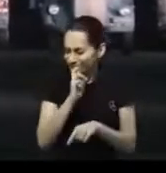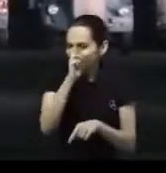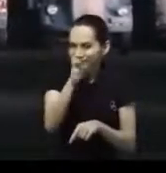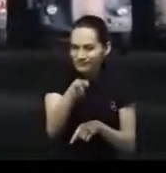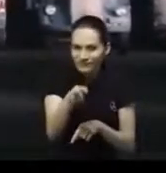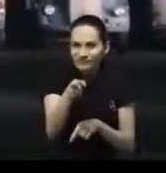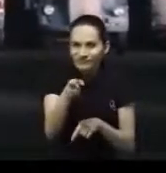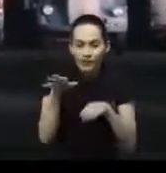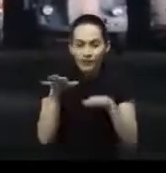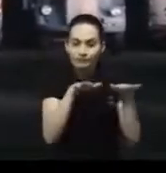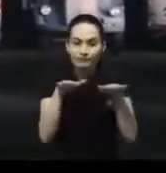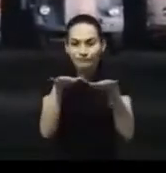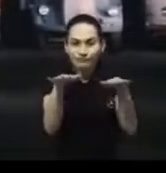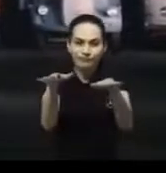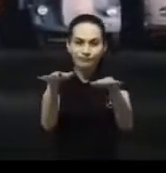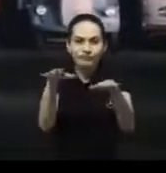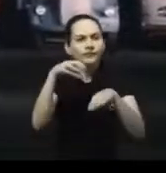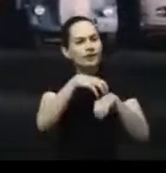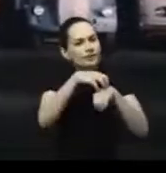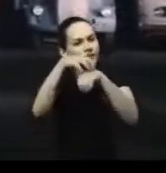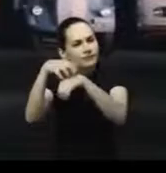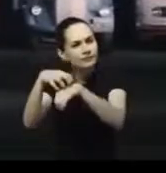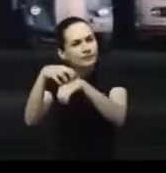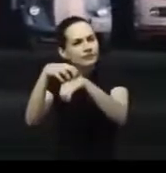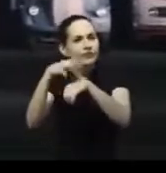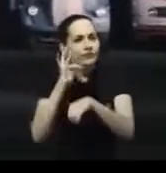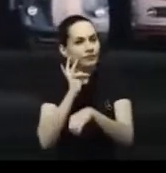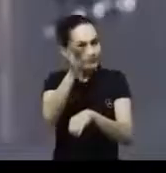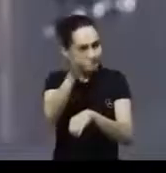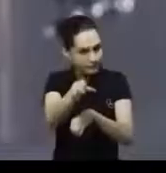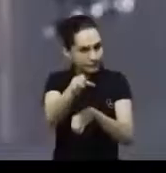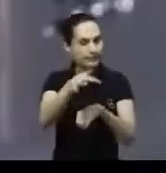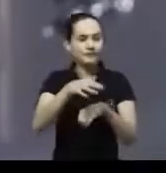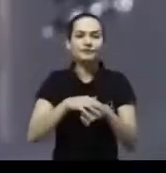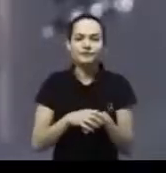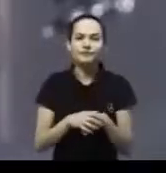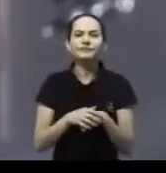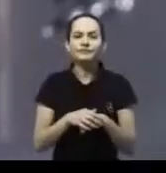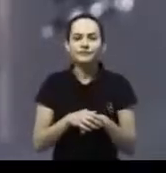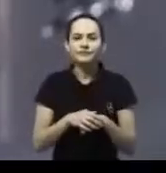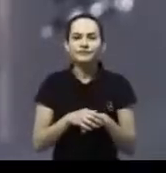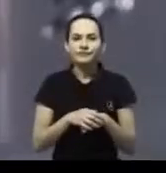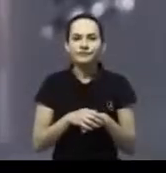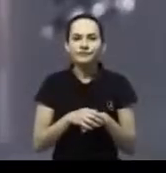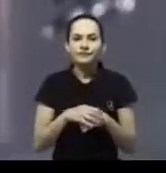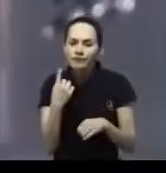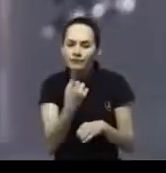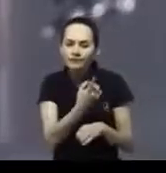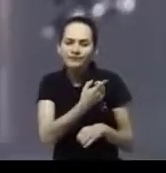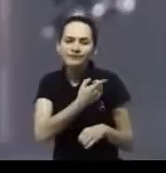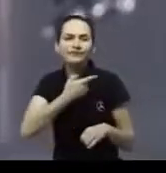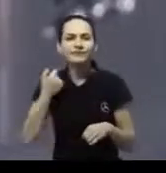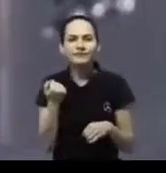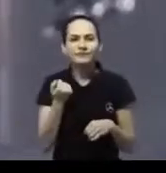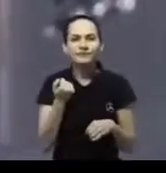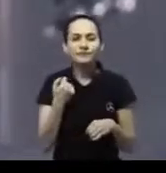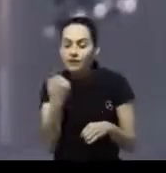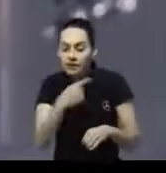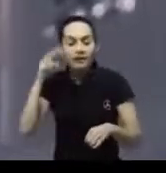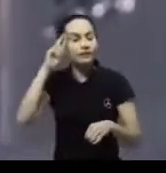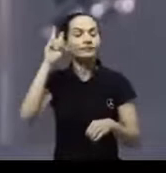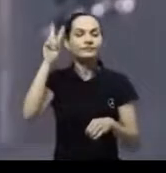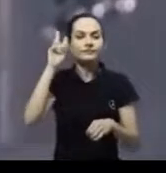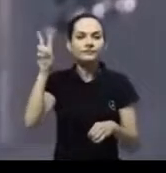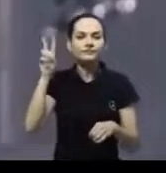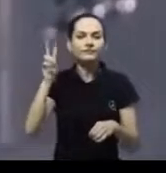soluções de mobilidade e transporte que ainda estão por vir a final para a gente a nossa